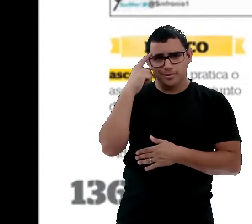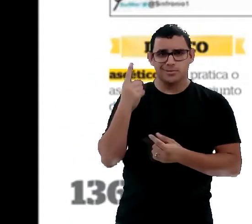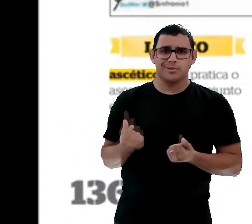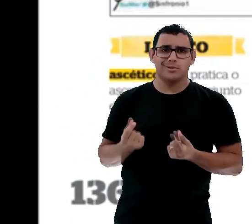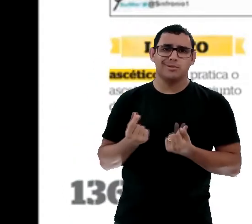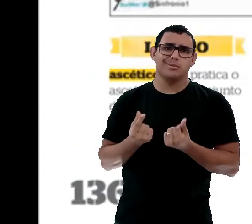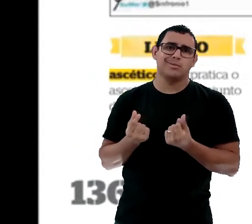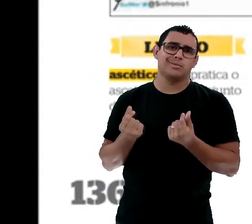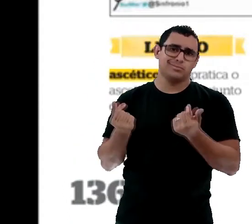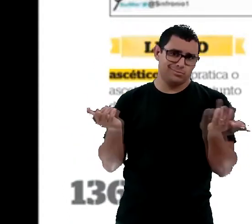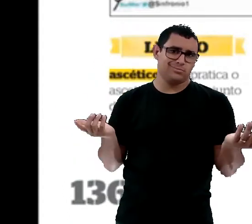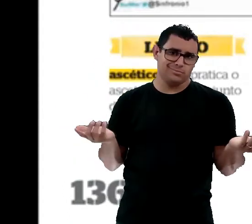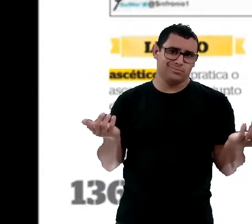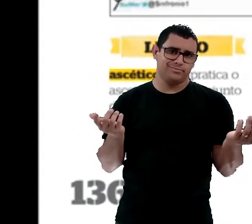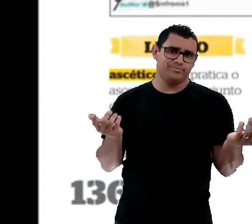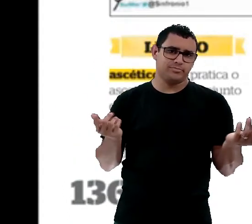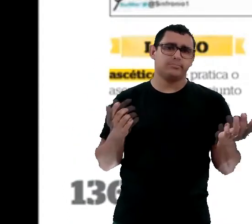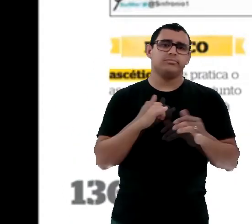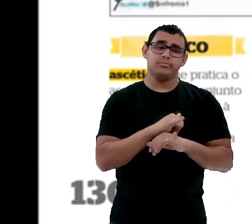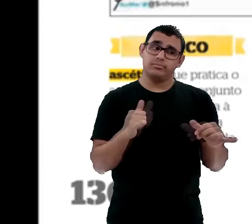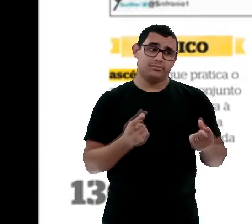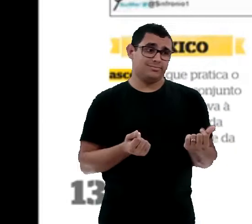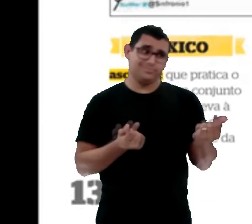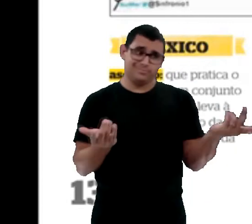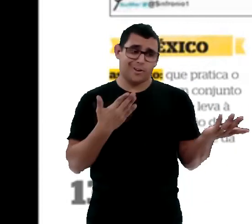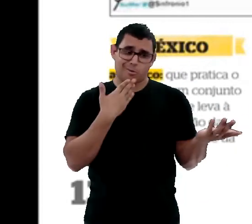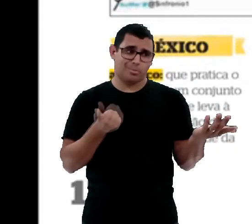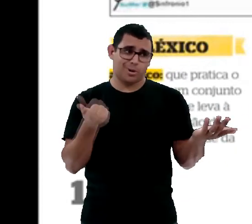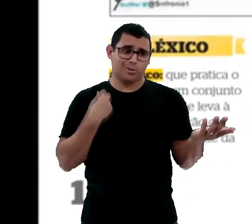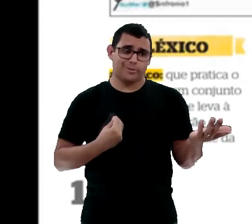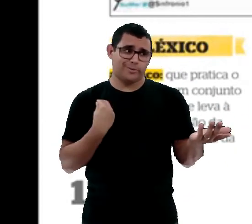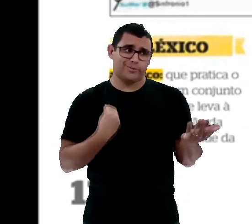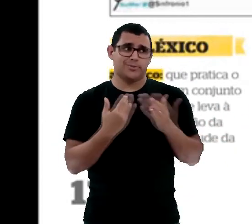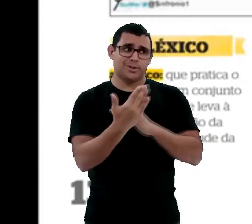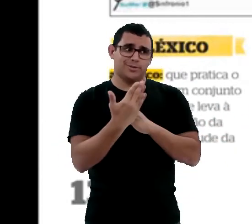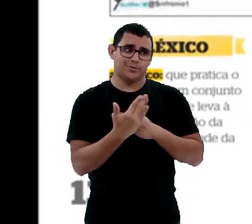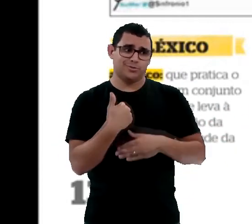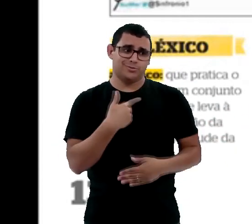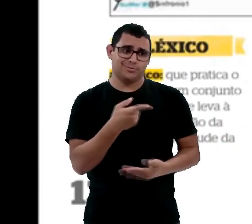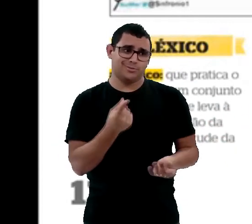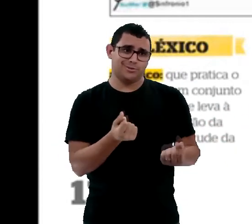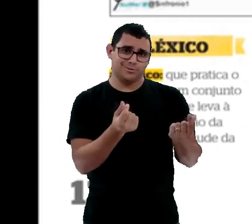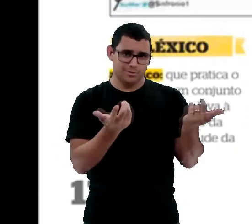Então, o capitalismo é meu Deus. Então, tem gente, muitas vezes são ateus, e